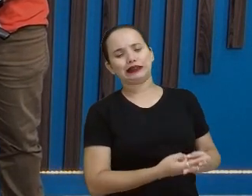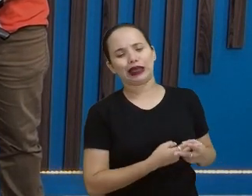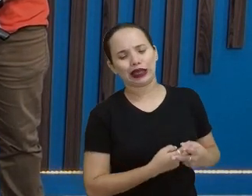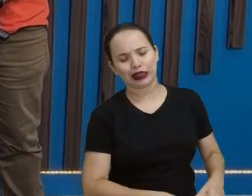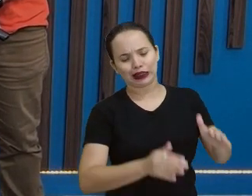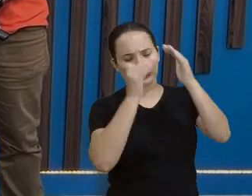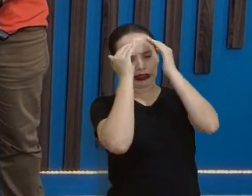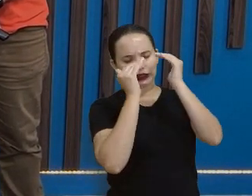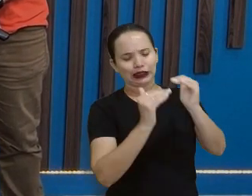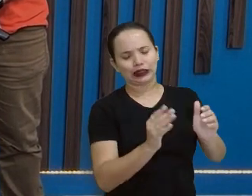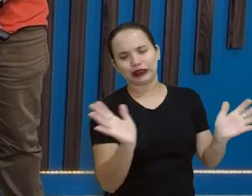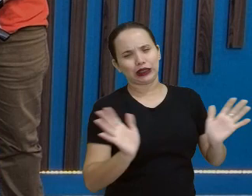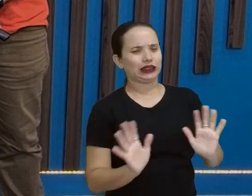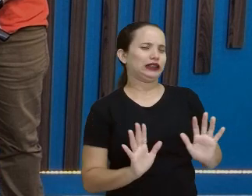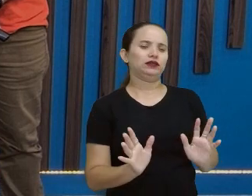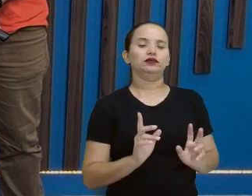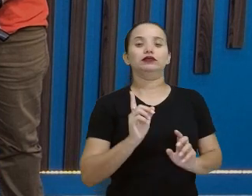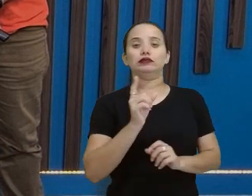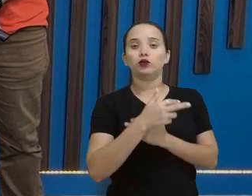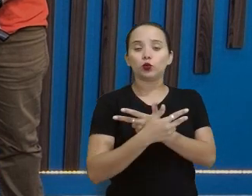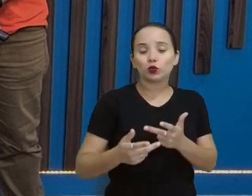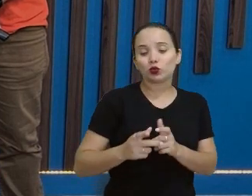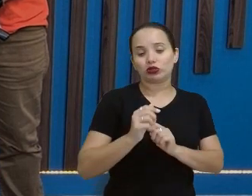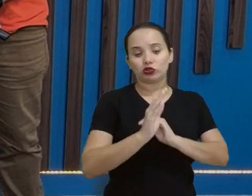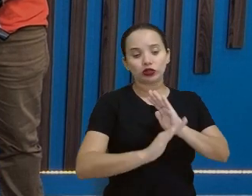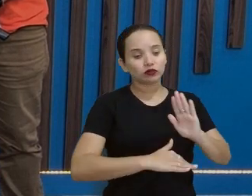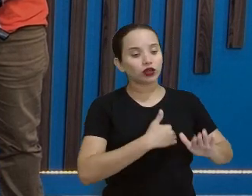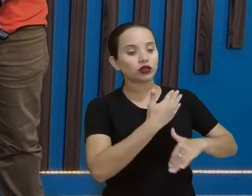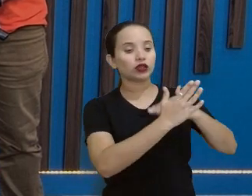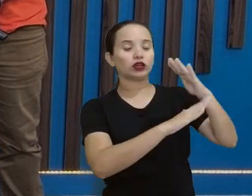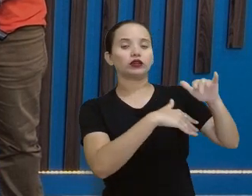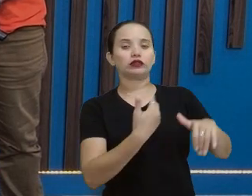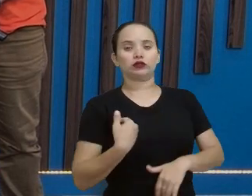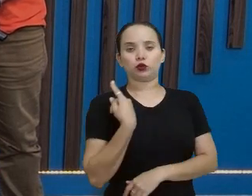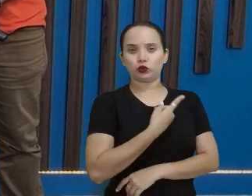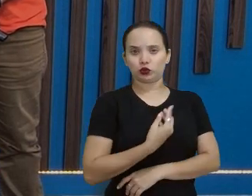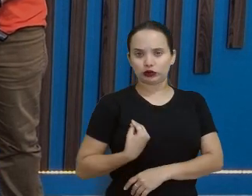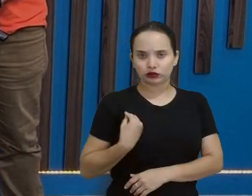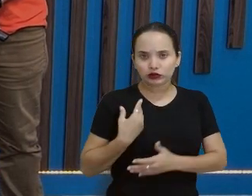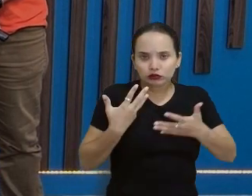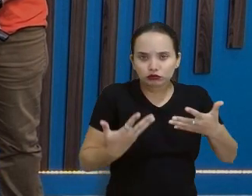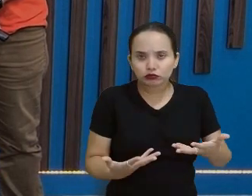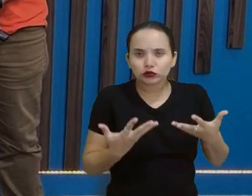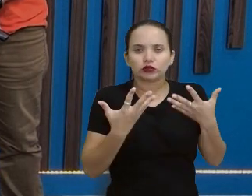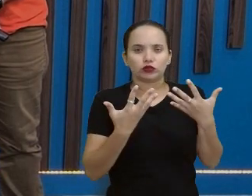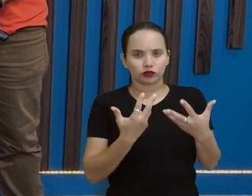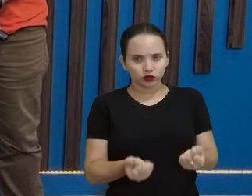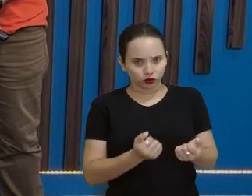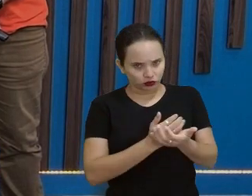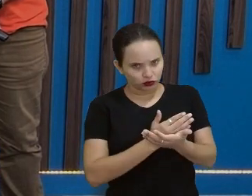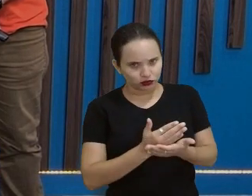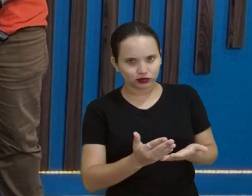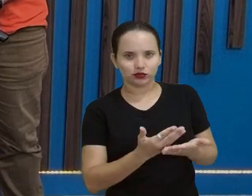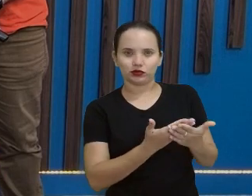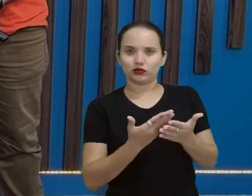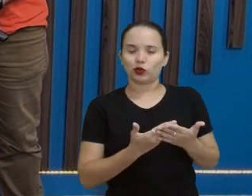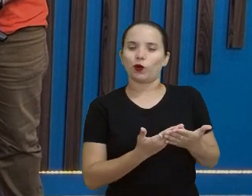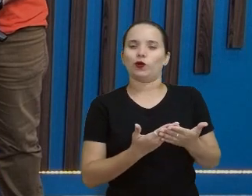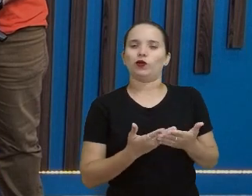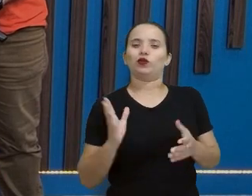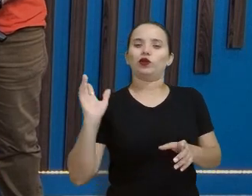gente vai desenvolvendo, né, pessoal? Então, a gente vai começar a nossa aula de hoje, como de costume, a